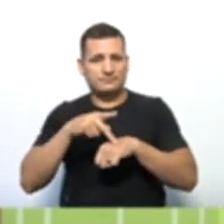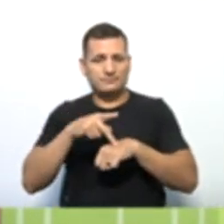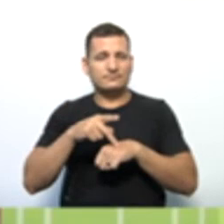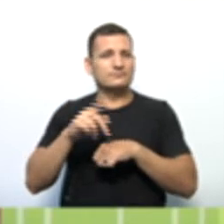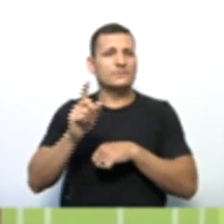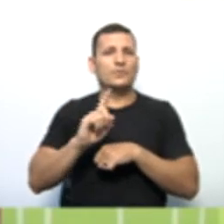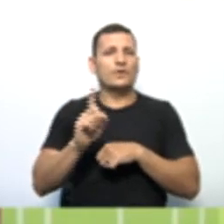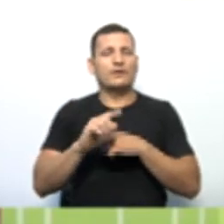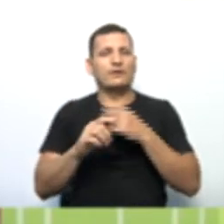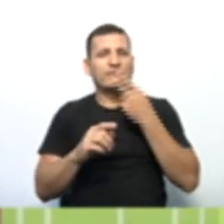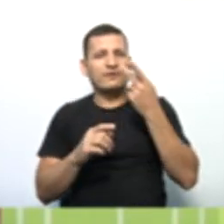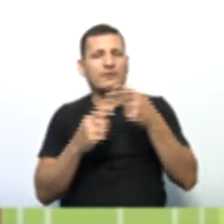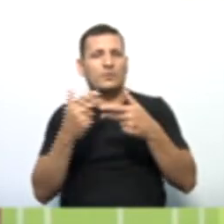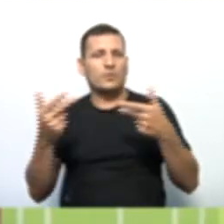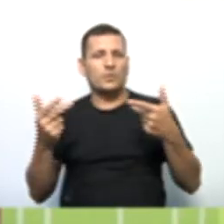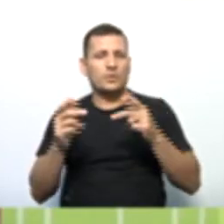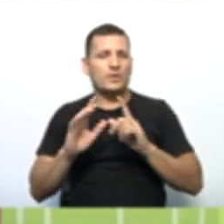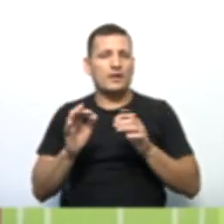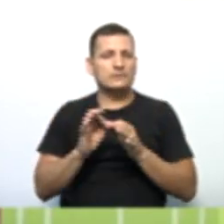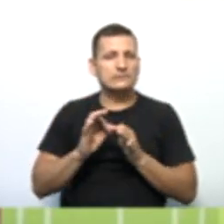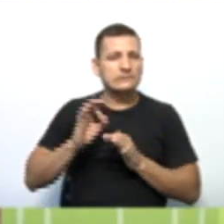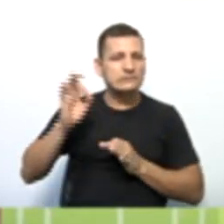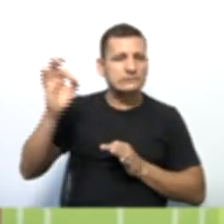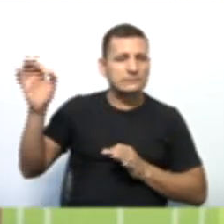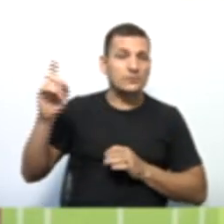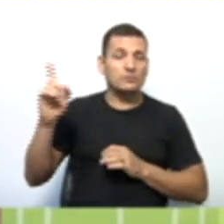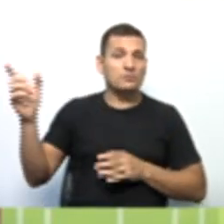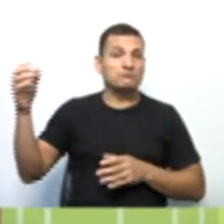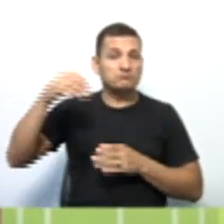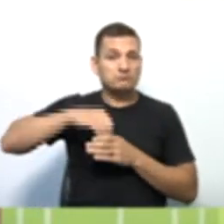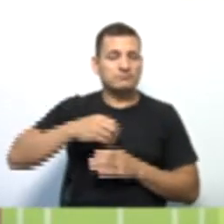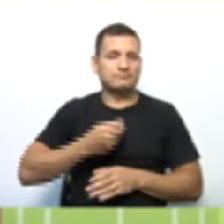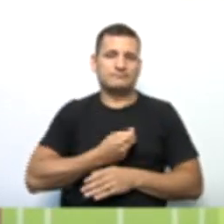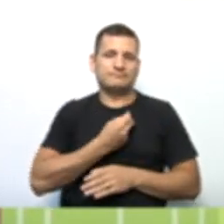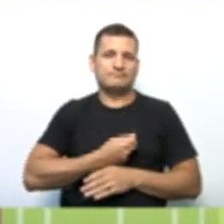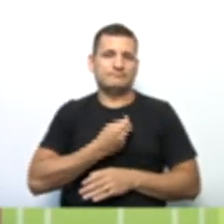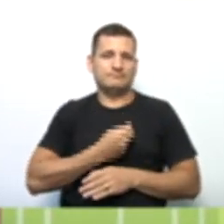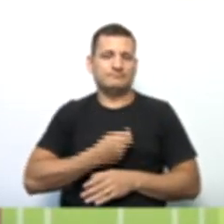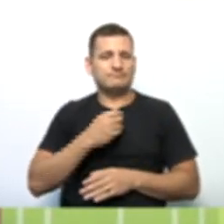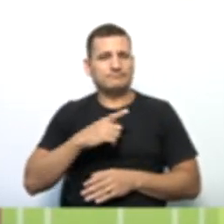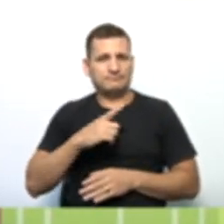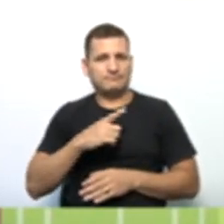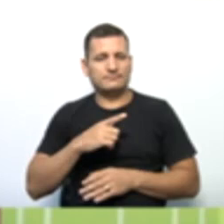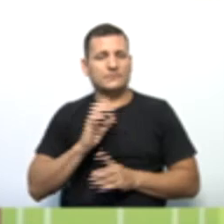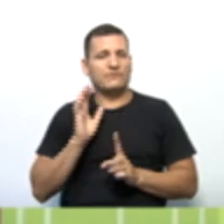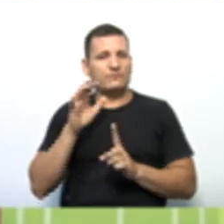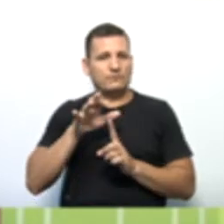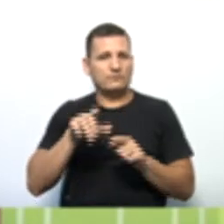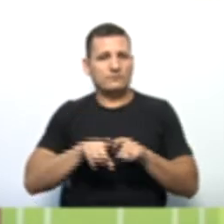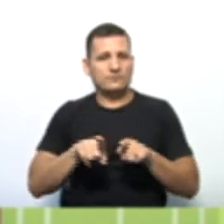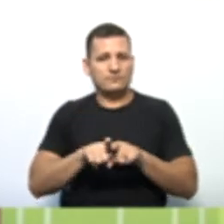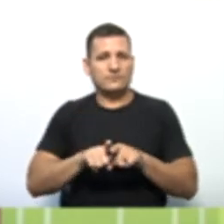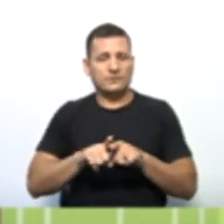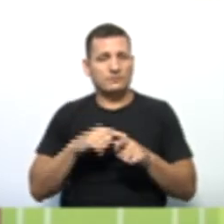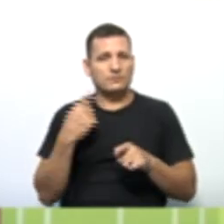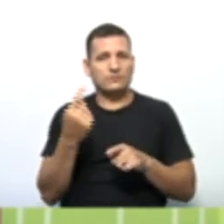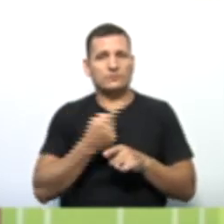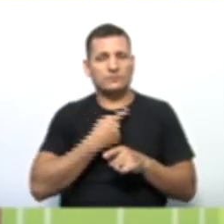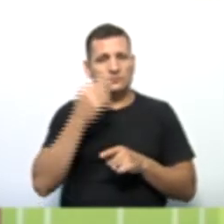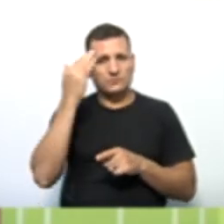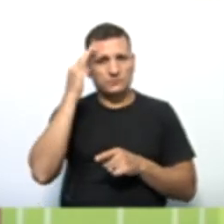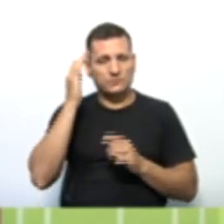está flutuando e falando de coisas tão distantes. São coisas presentes no nosso dia a dia e que interferem também nas nossas